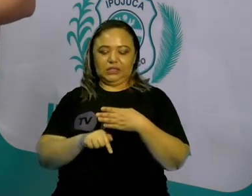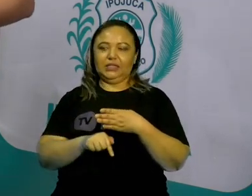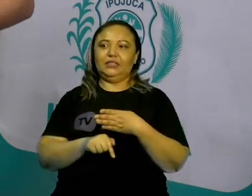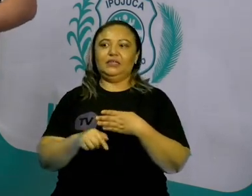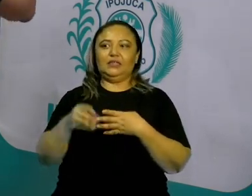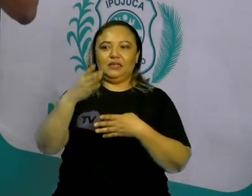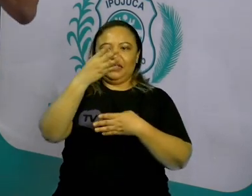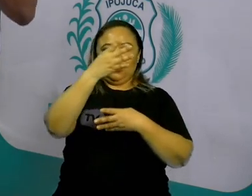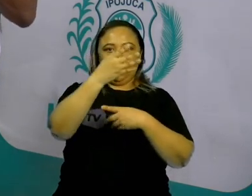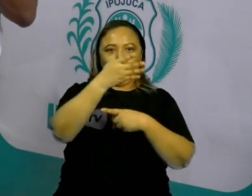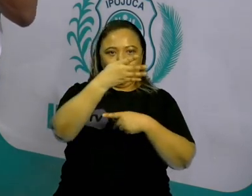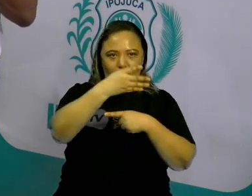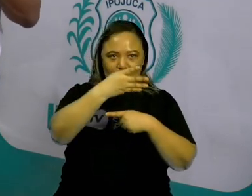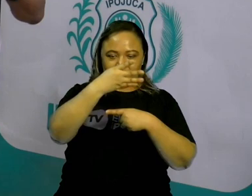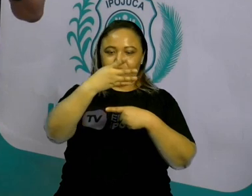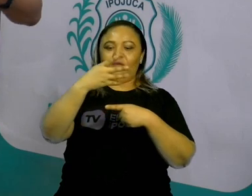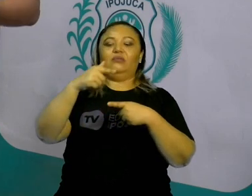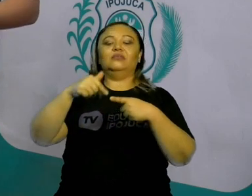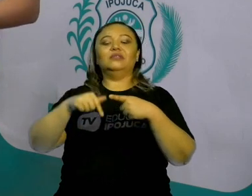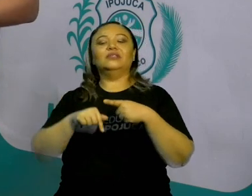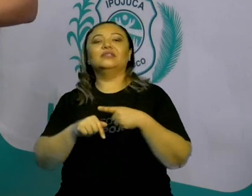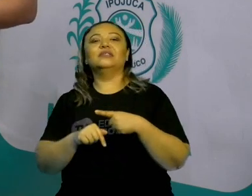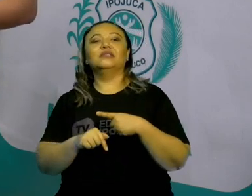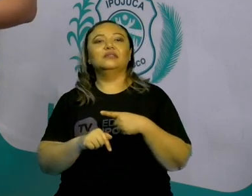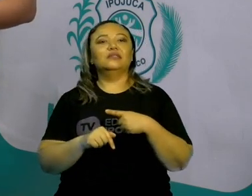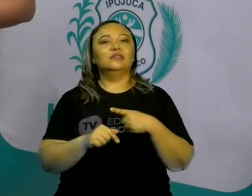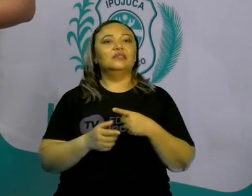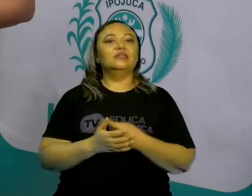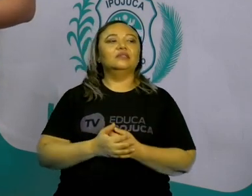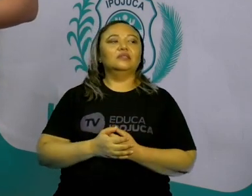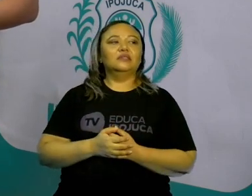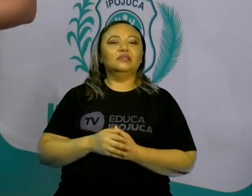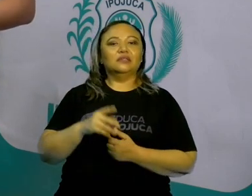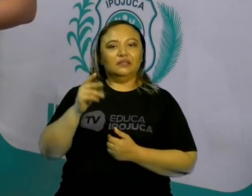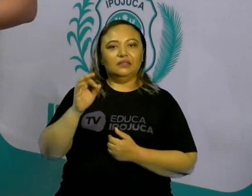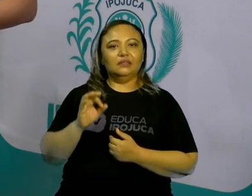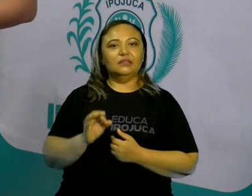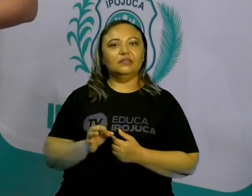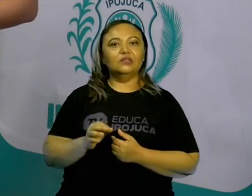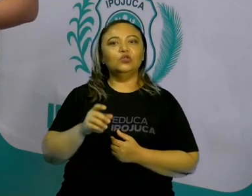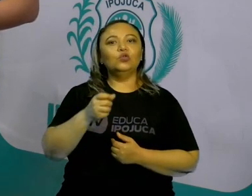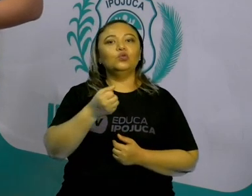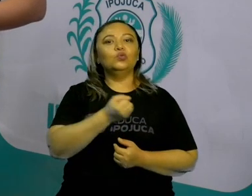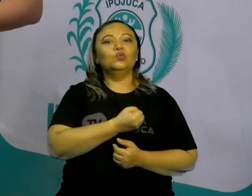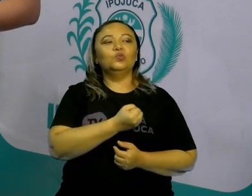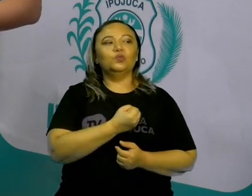7 números. 4 em 7. Muito bem, Julieta. Qual o número?